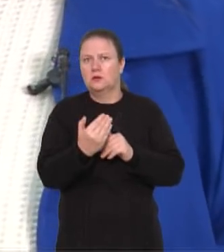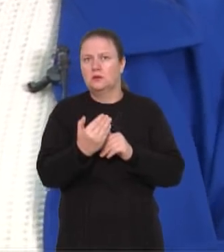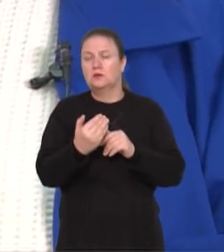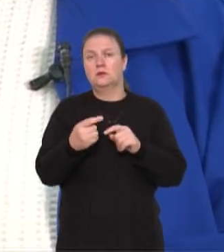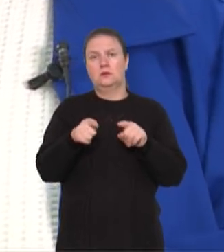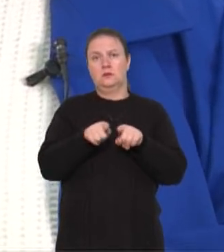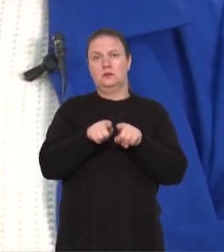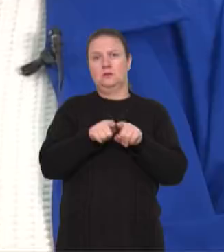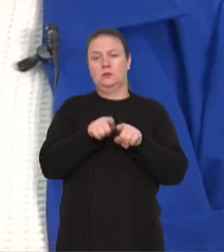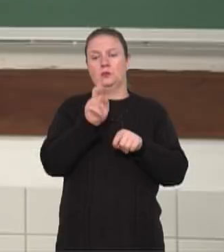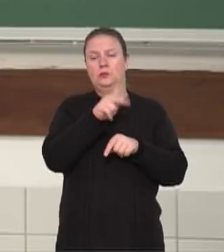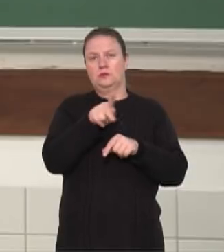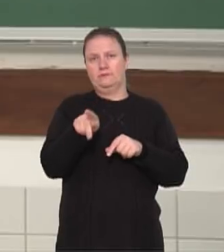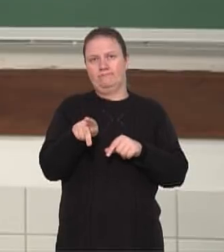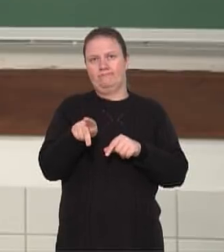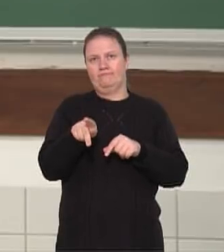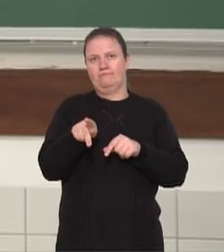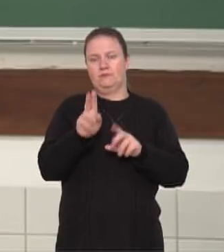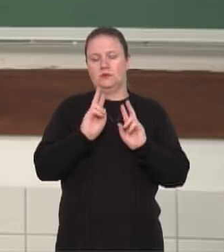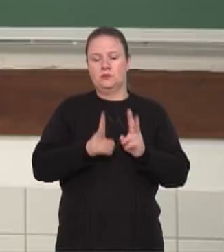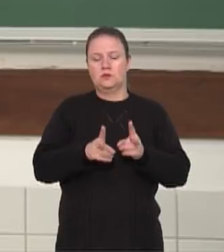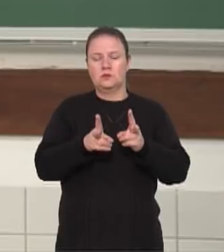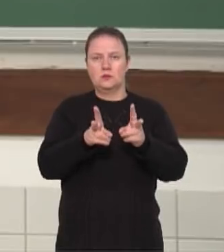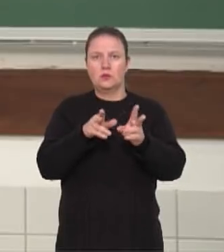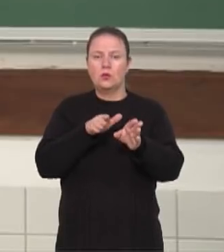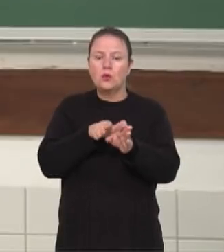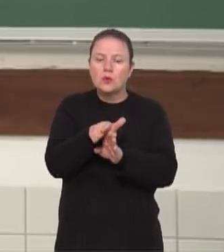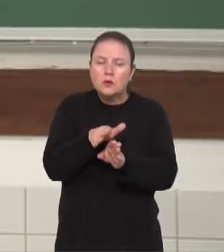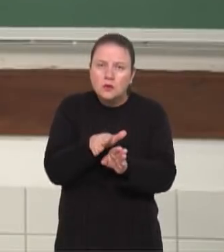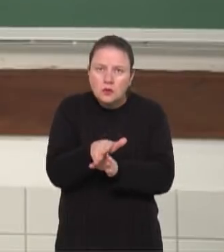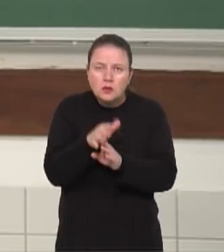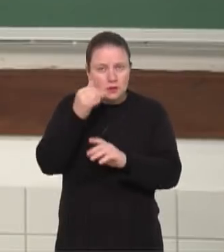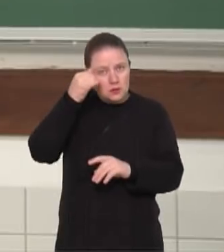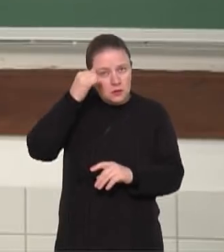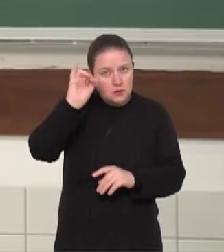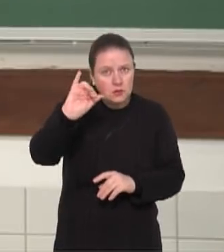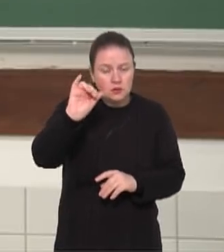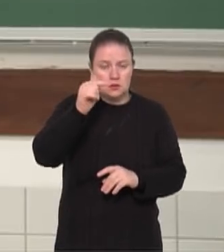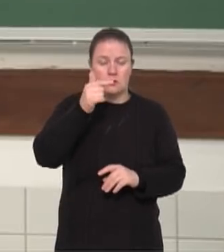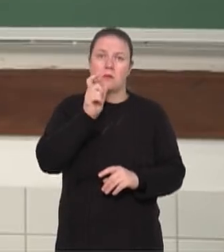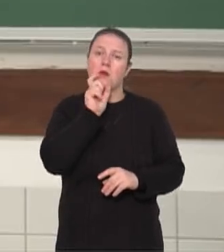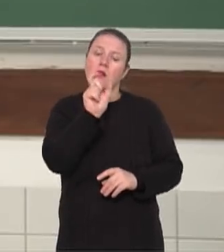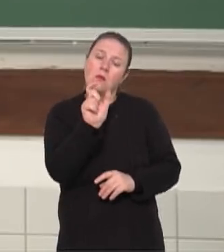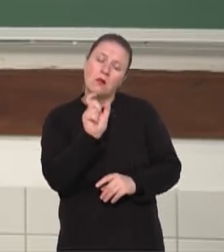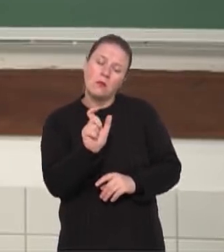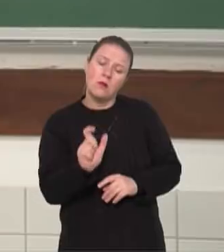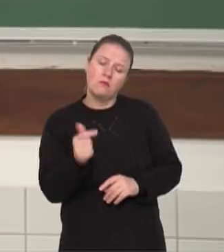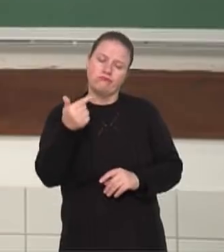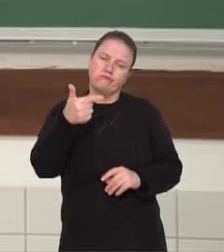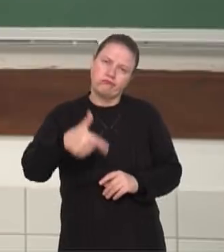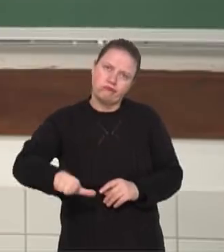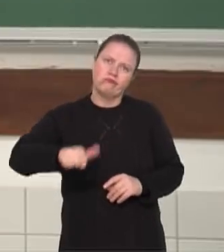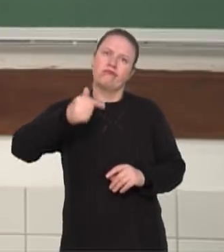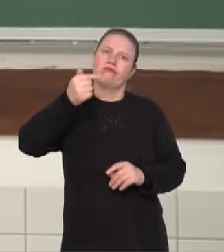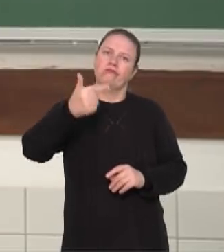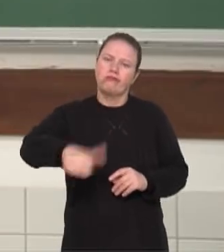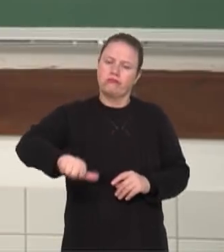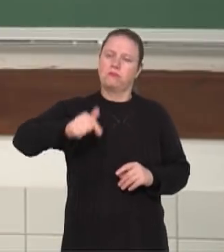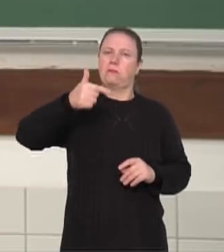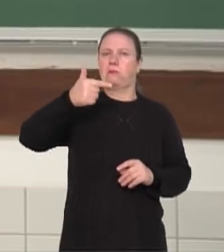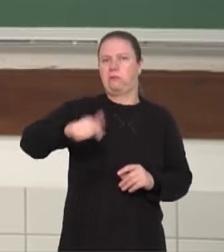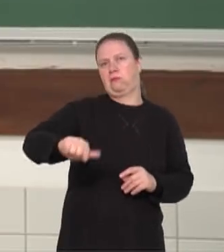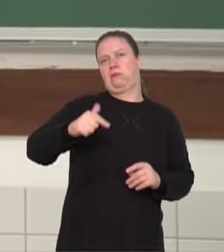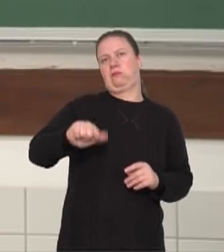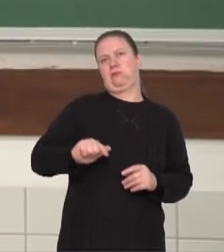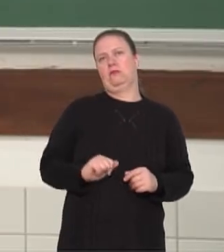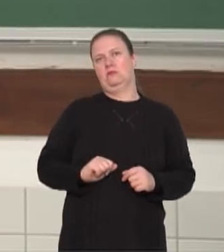solicitadas pelos professores. Então, sempre a gente orienta, evita repetir palavra desnecessária. Só se for muito